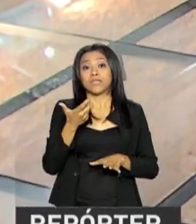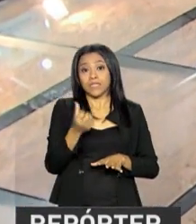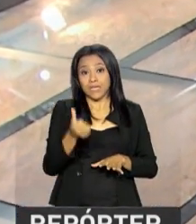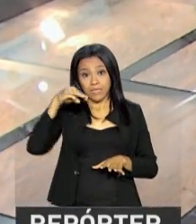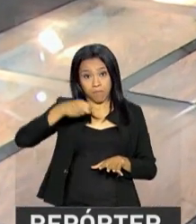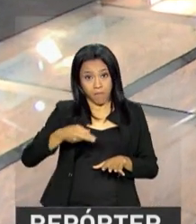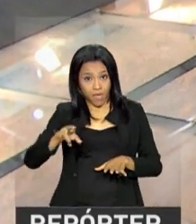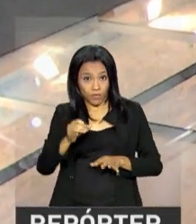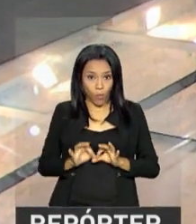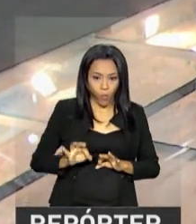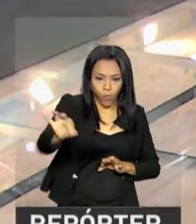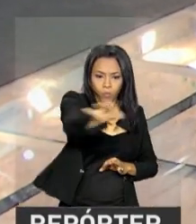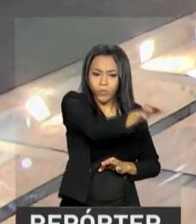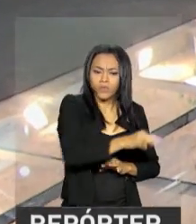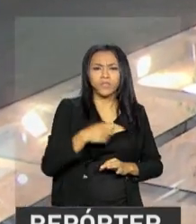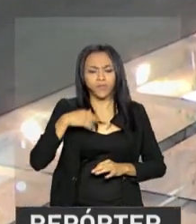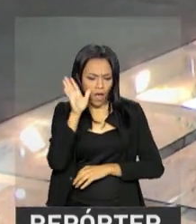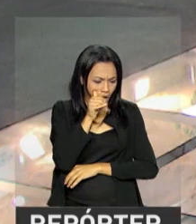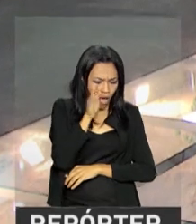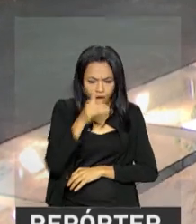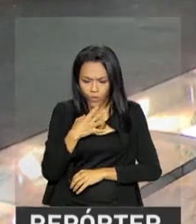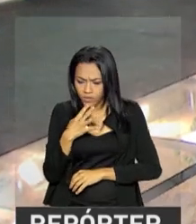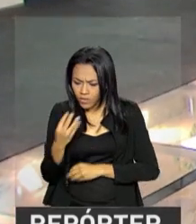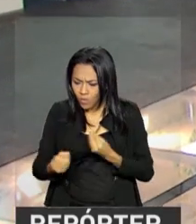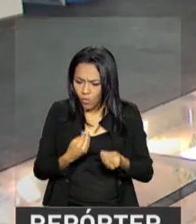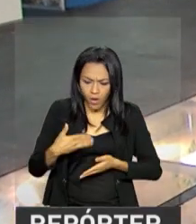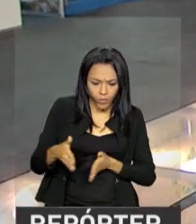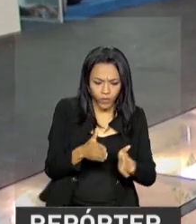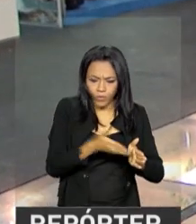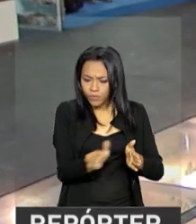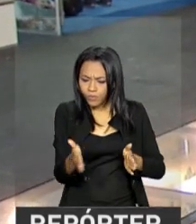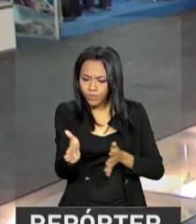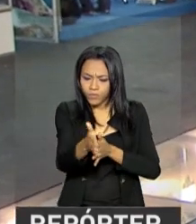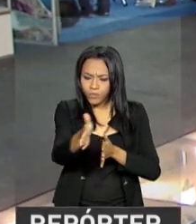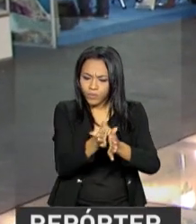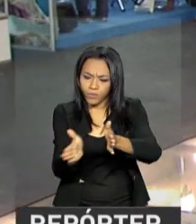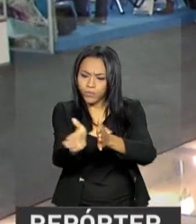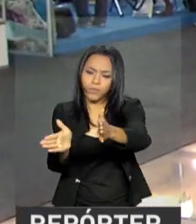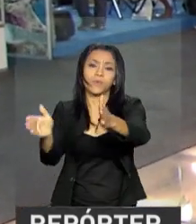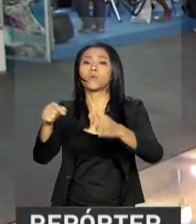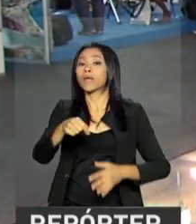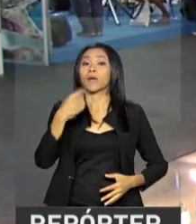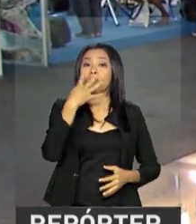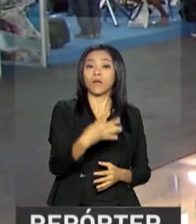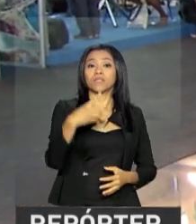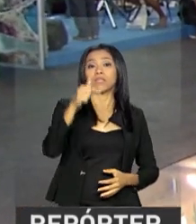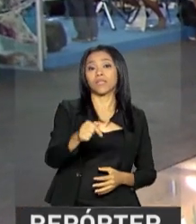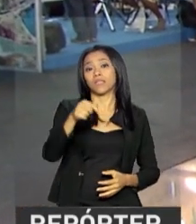da grandeza do projeto de integração do Rio São Francisco. Aqui estão representados os